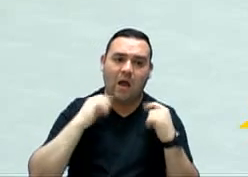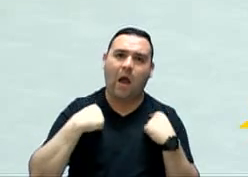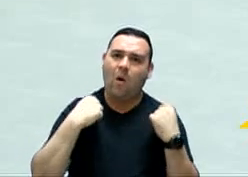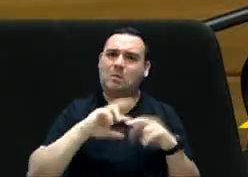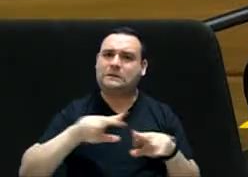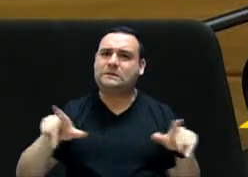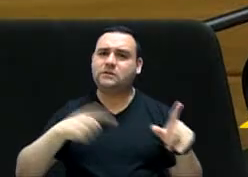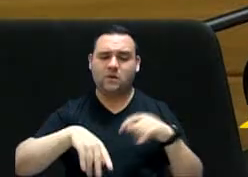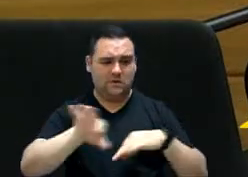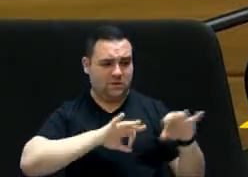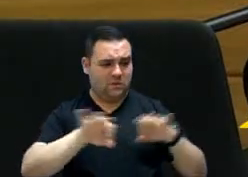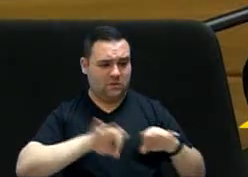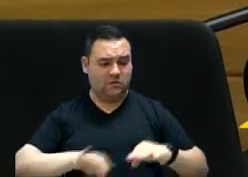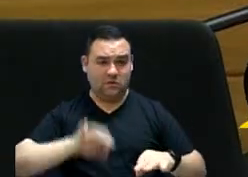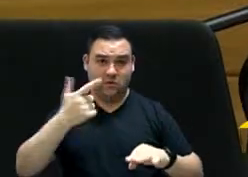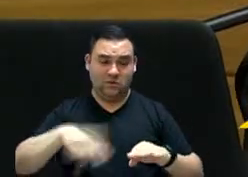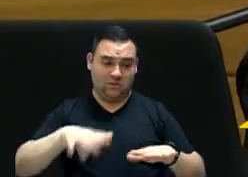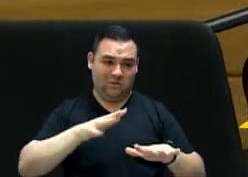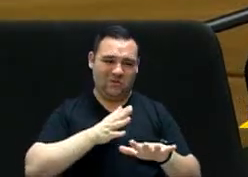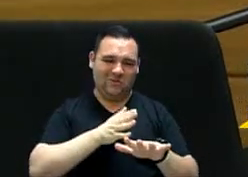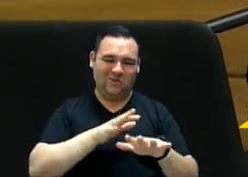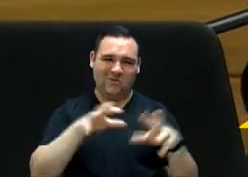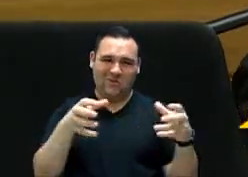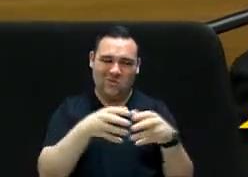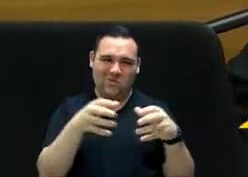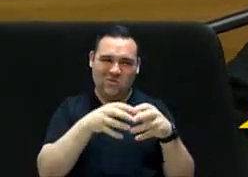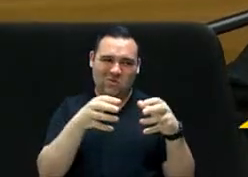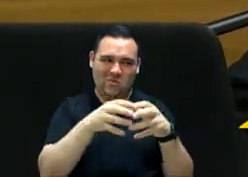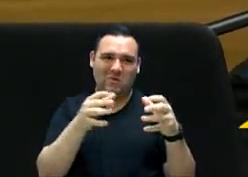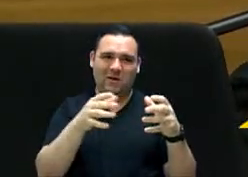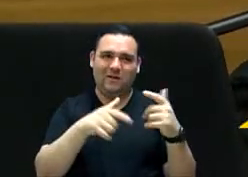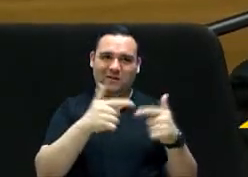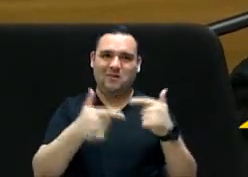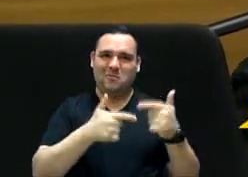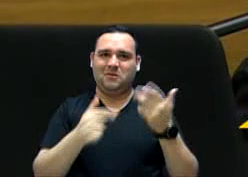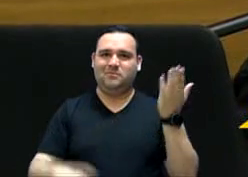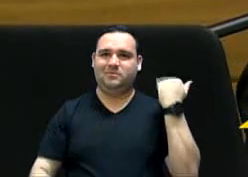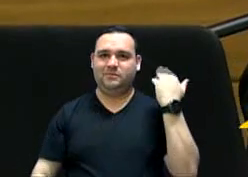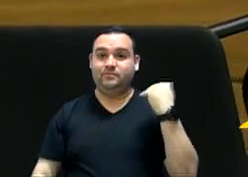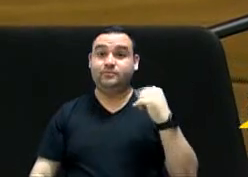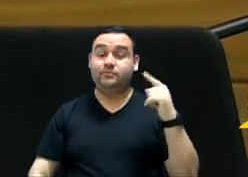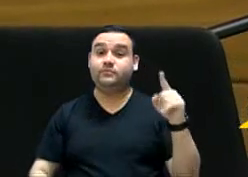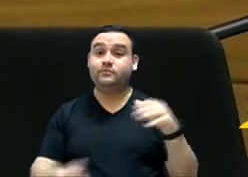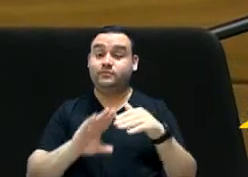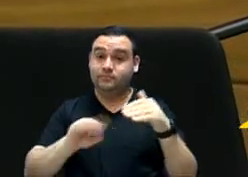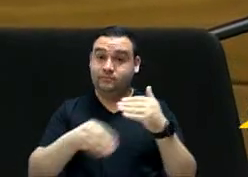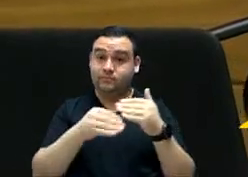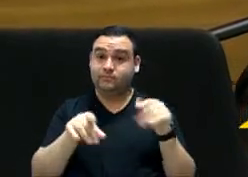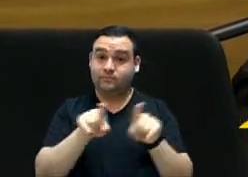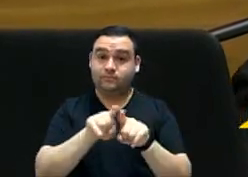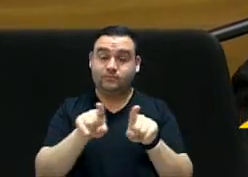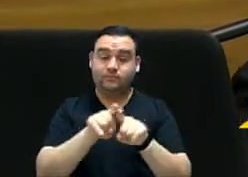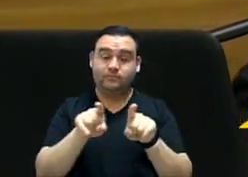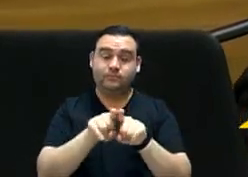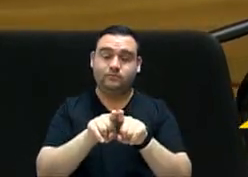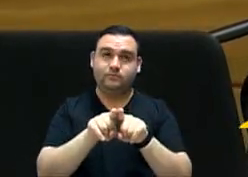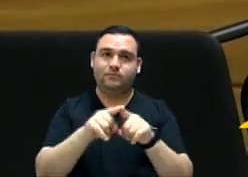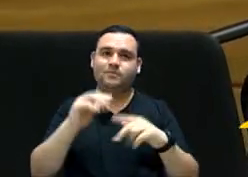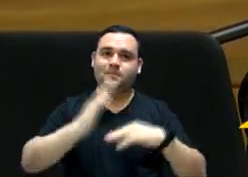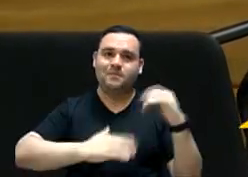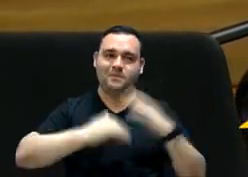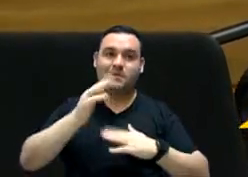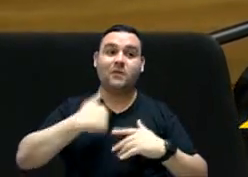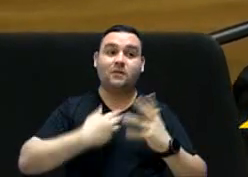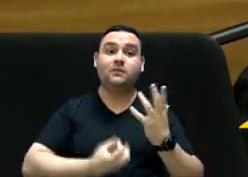já reorganizando aquela rede que funcionou, incluindo uma ação